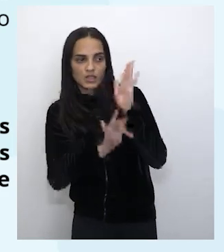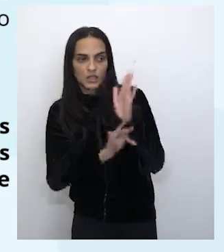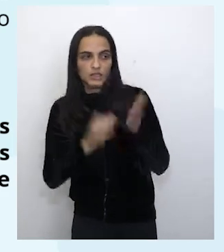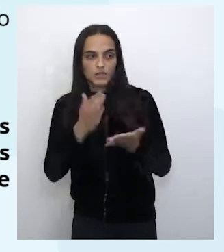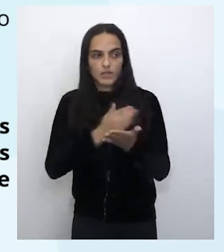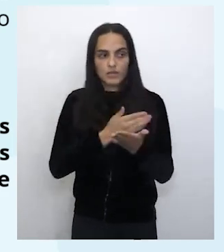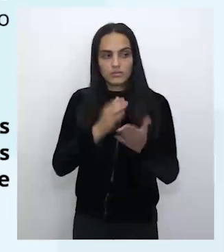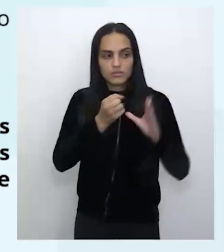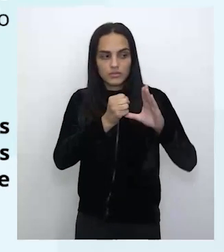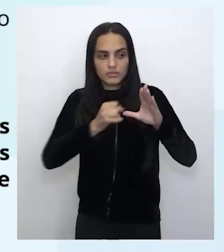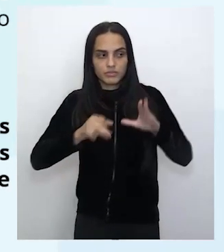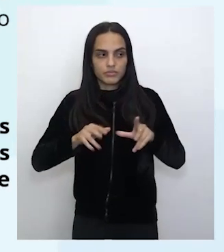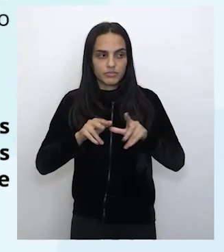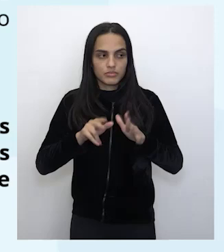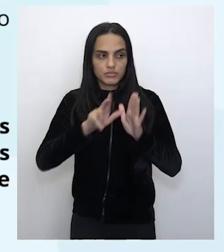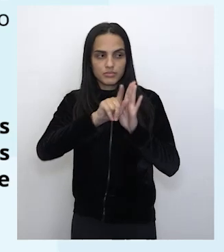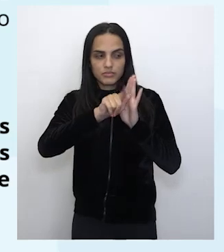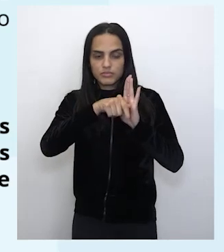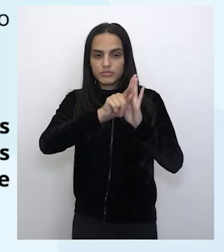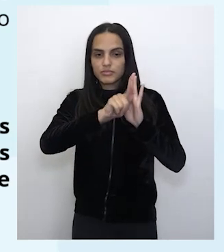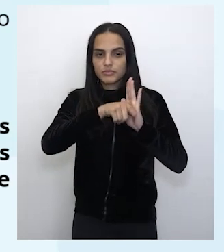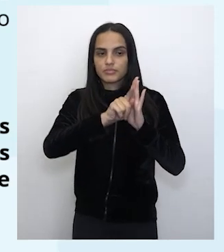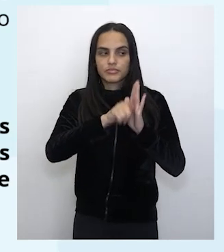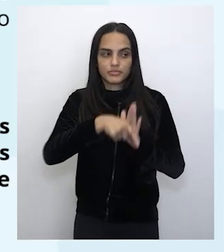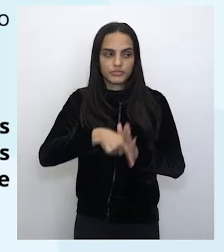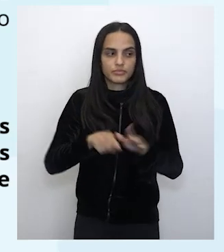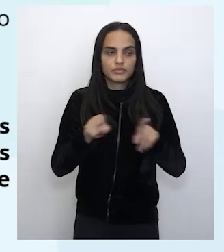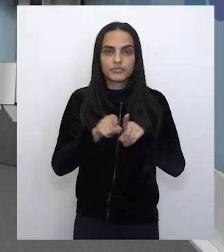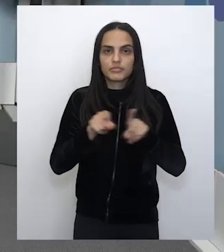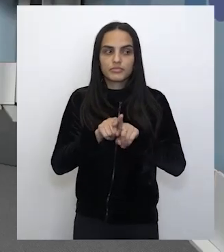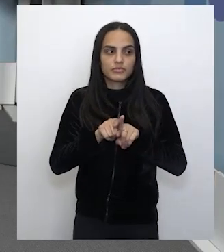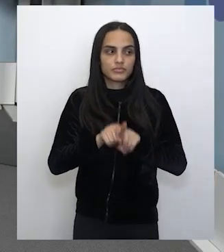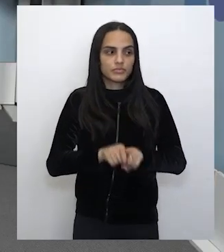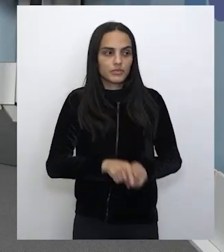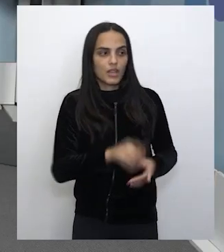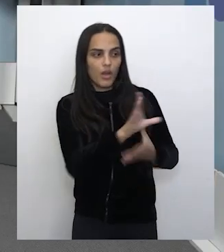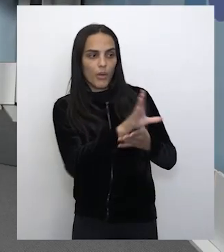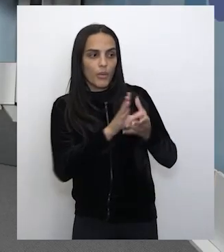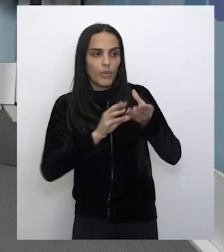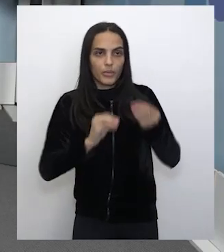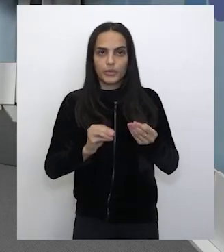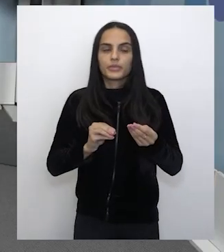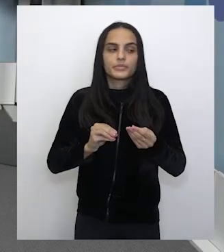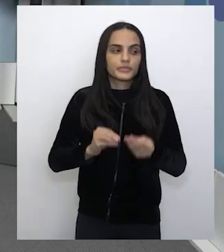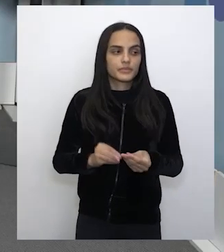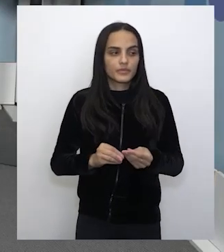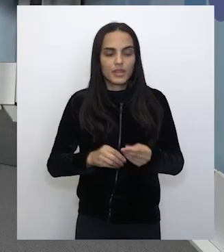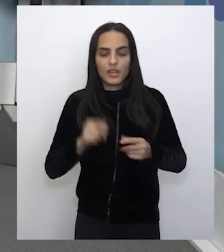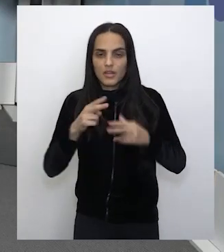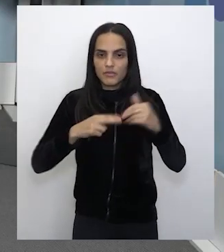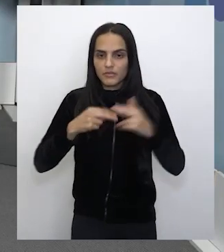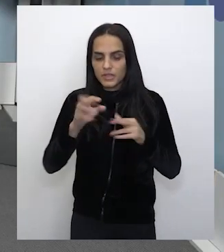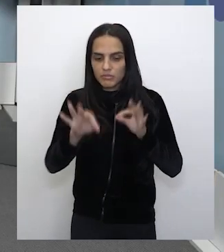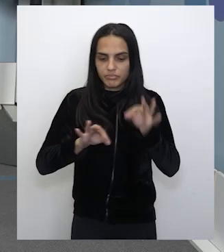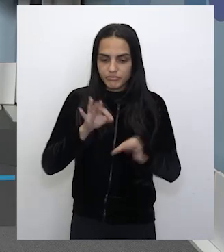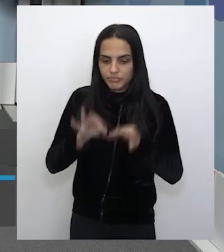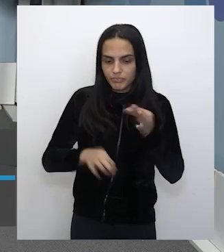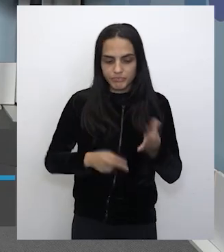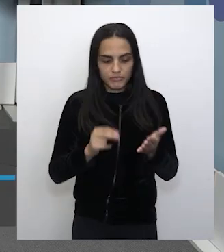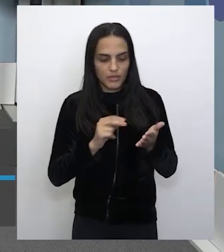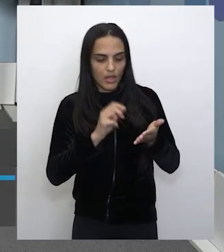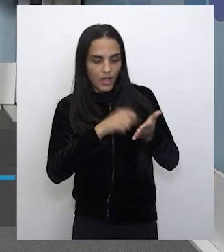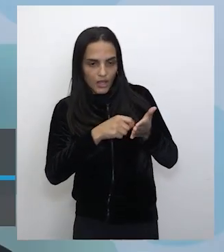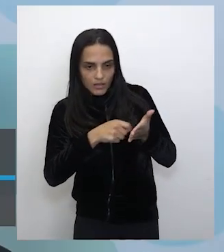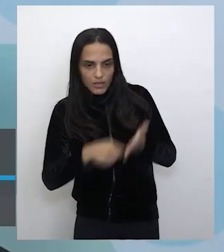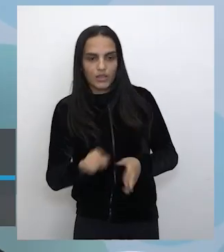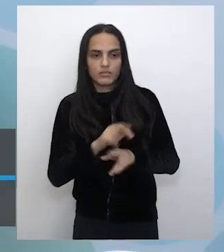gênero e os procedimentos de coesão e coerência textual. Aí você marca tudo direitinho, aproveita, pega o caderno, pega o lápis, se organize. Professora Tayana, vamos lá. Então,